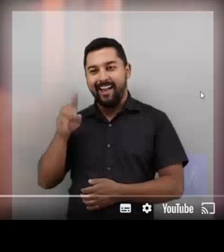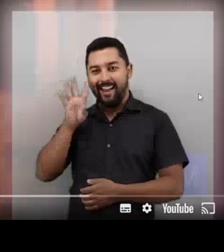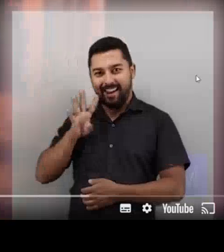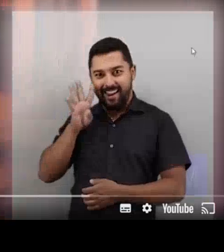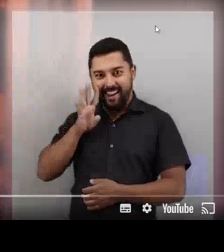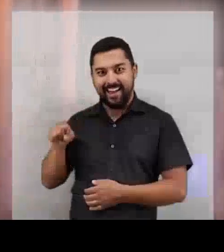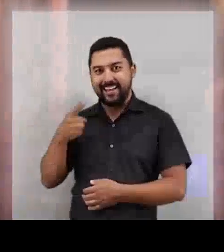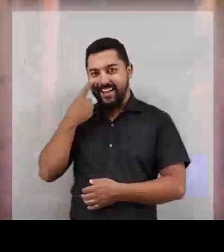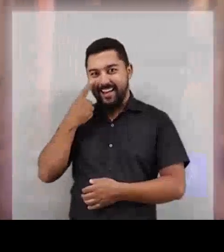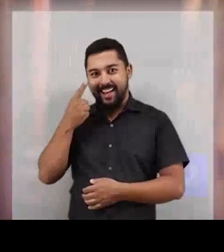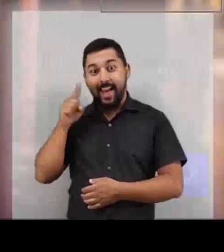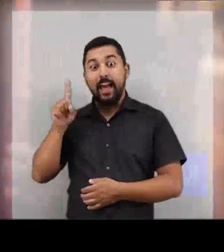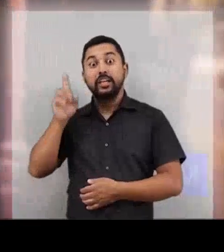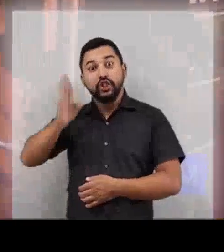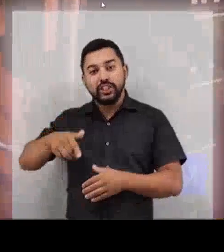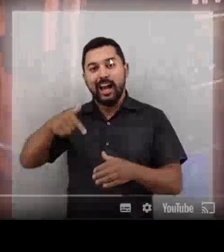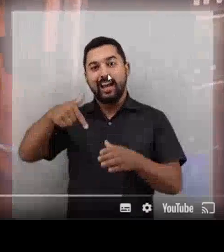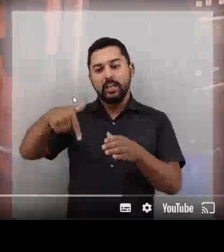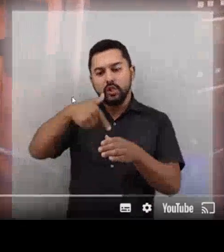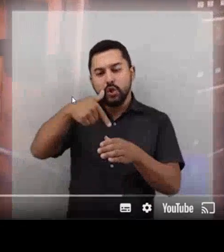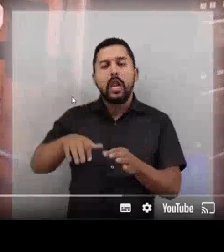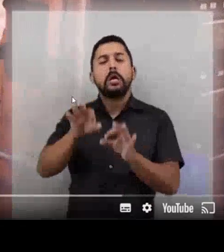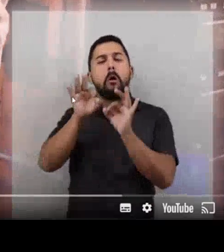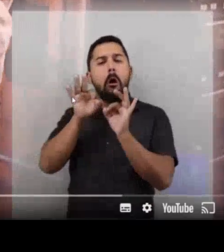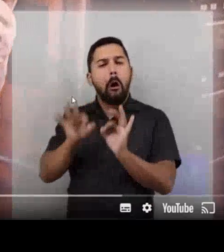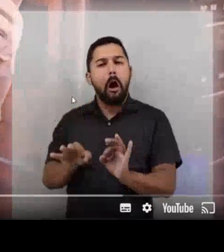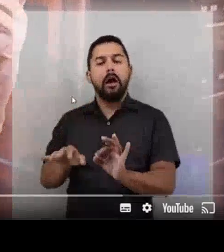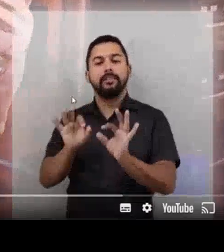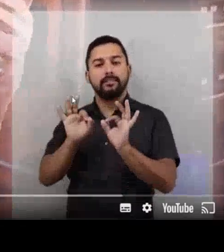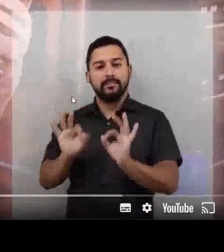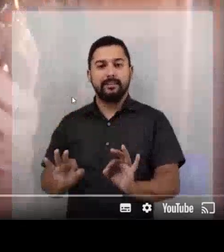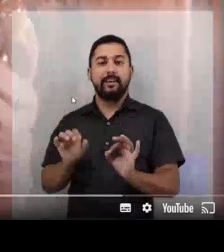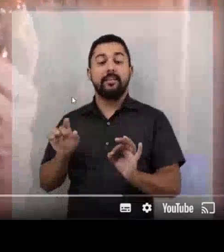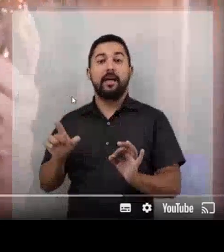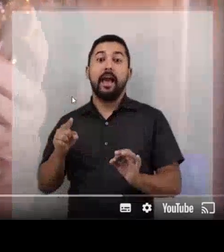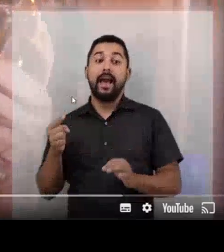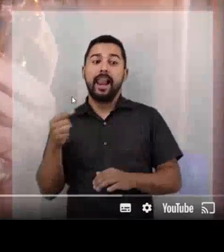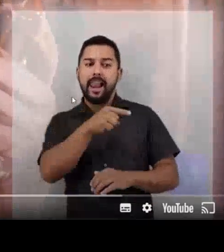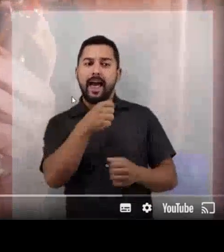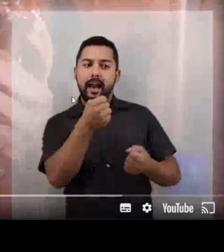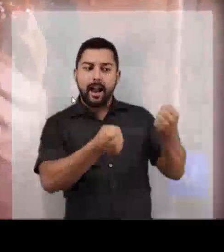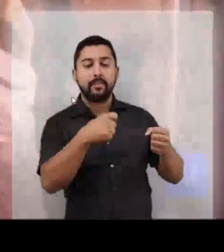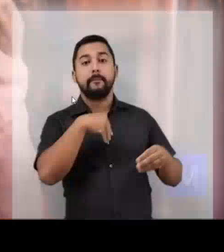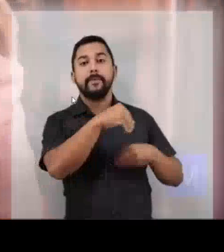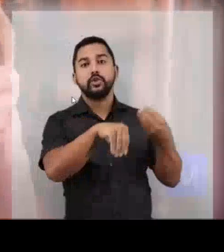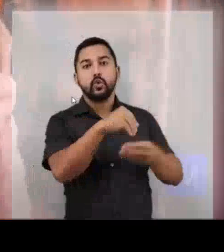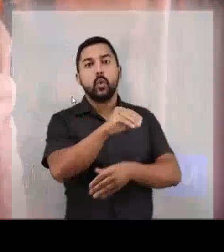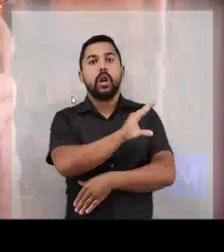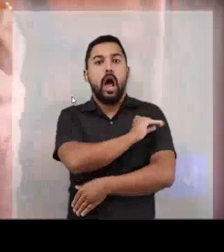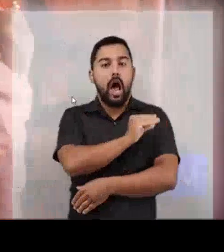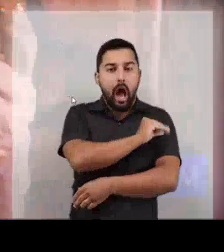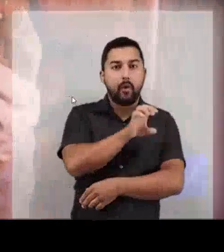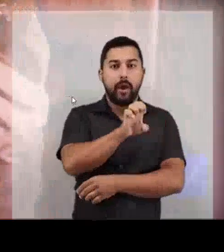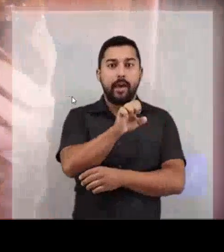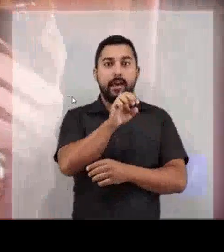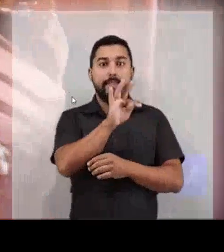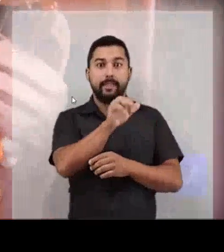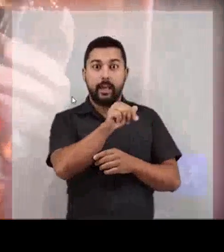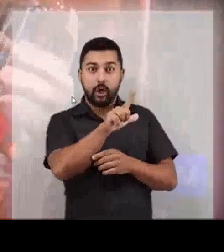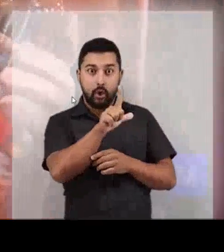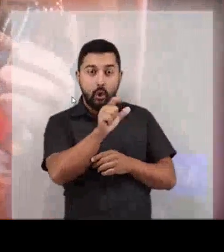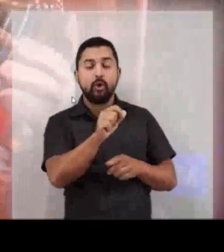E olha que legal, eles tiraram uma amostra aqui, isso aqui já é gasolina purinha, purinha. A que vai no nosso carro ainda tem o etanol anidro e o corante,